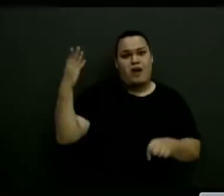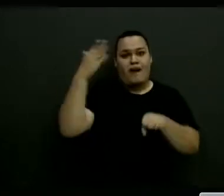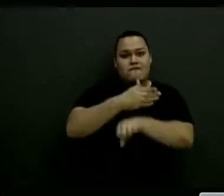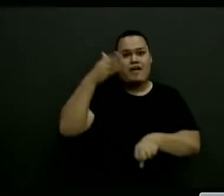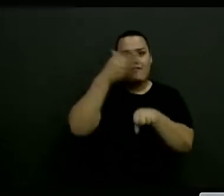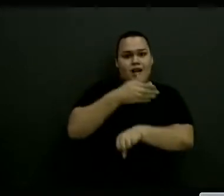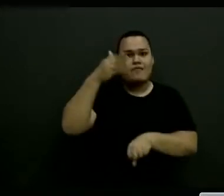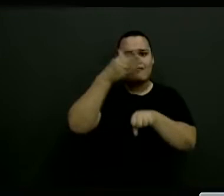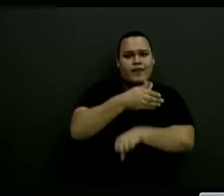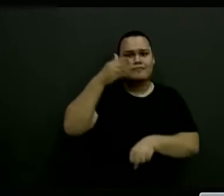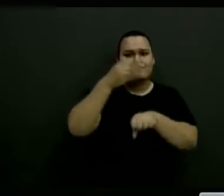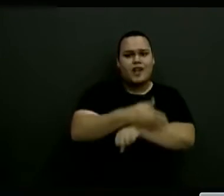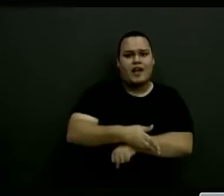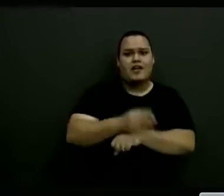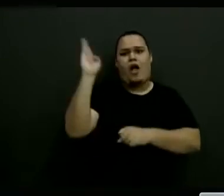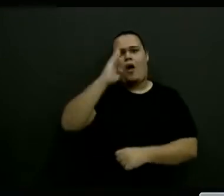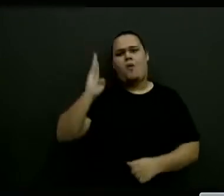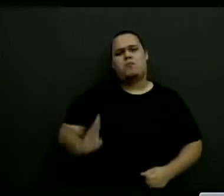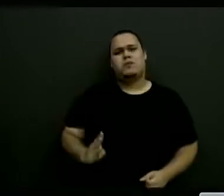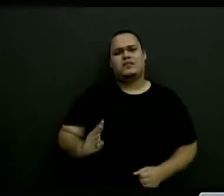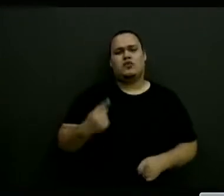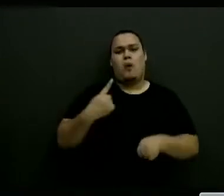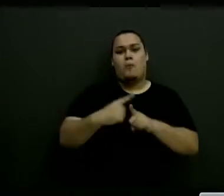esse tempo na presença e na glória de Deus.